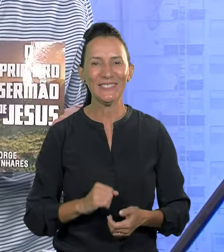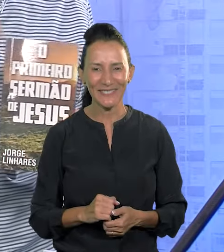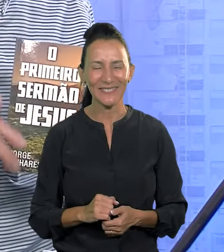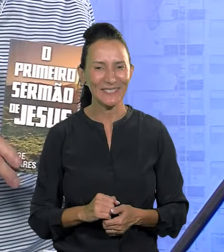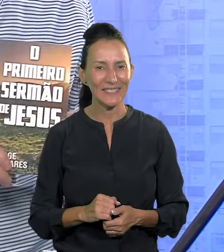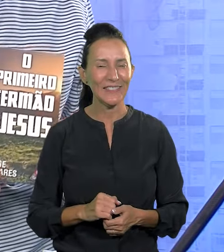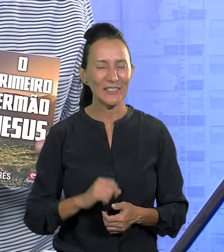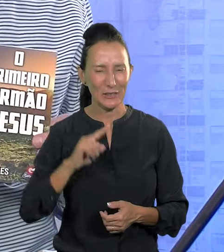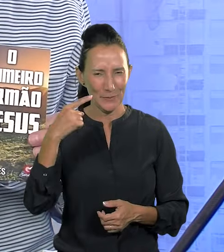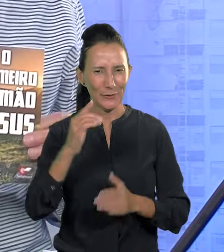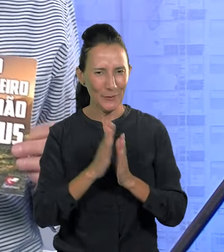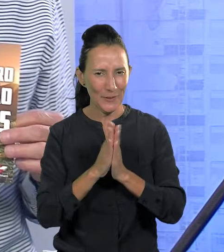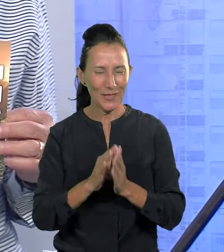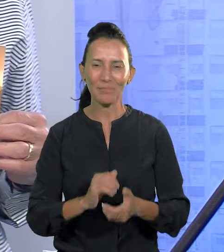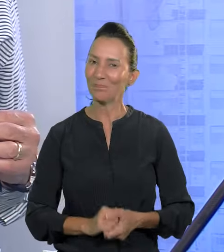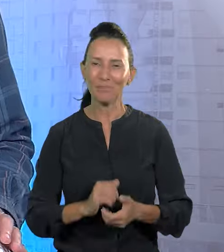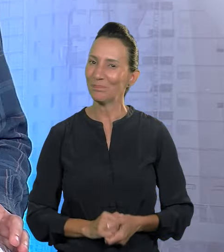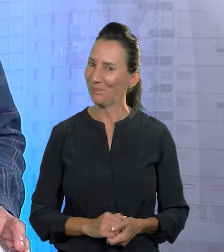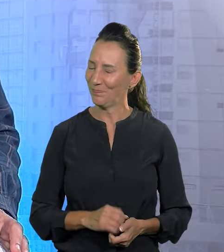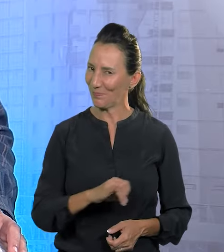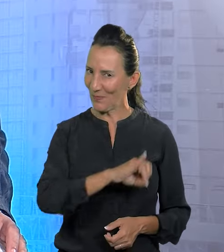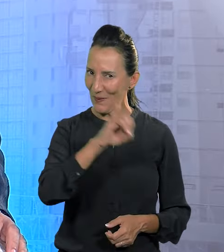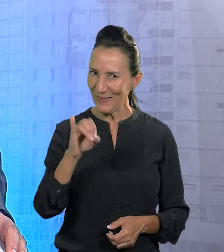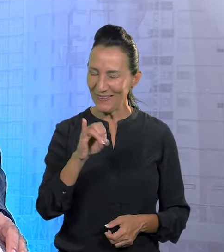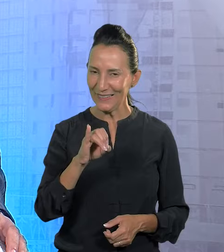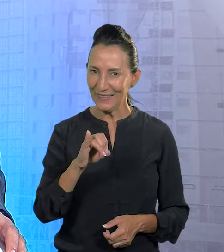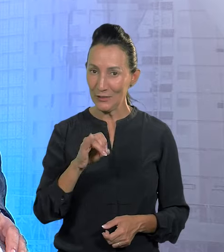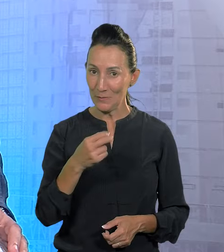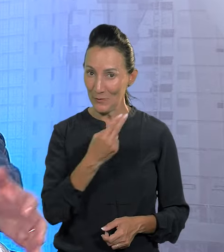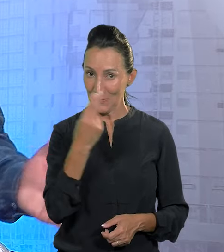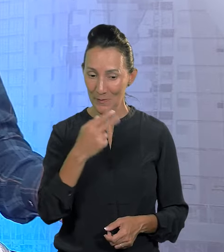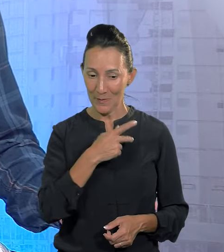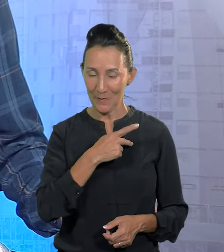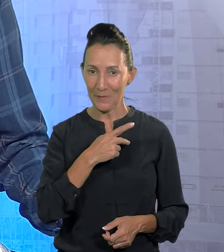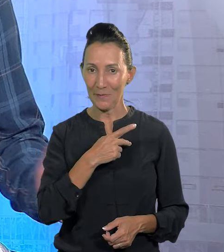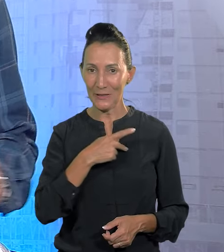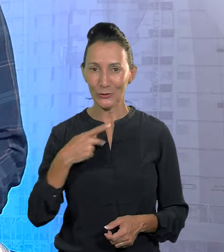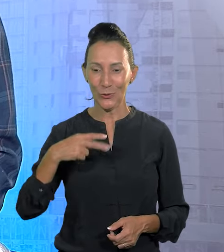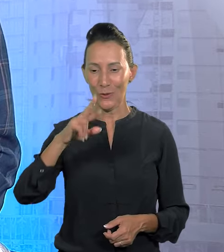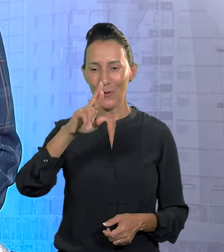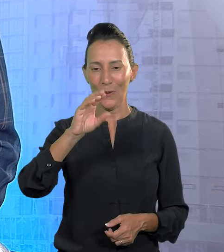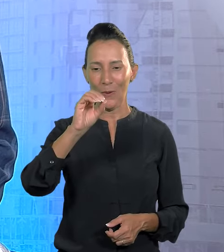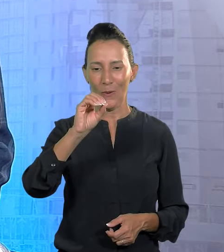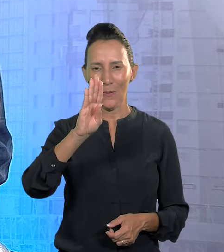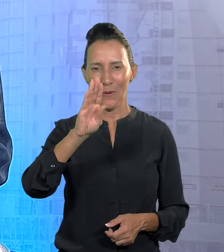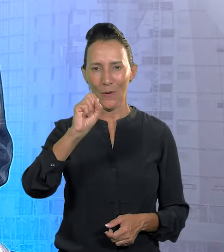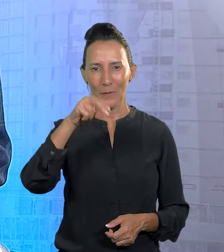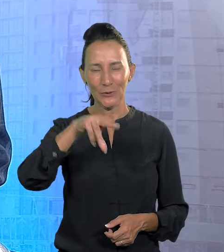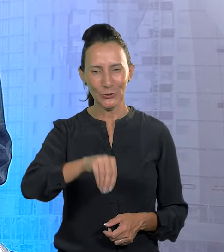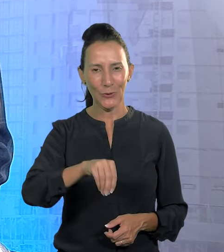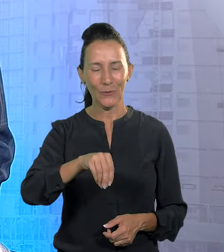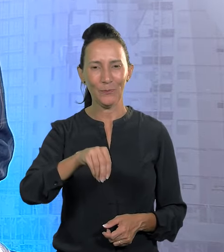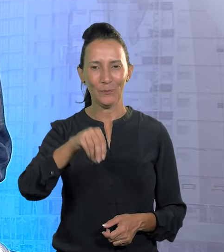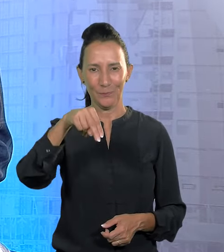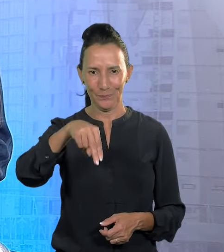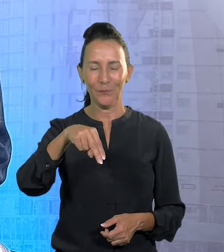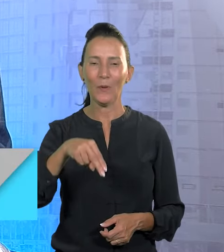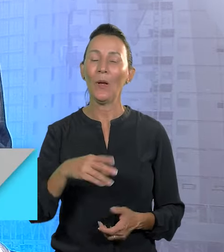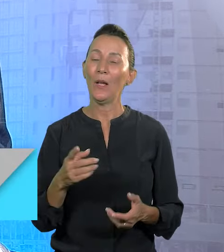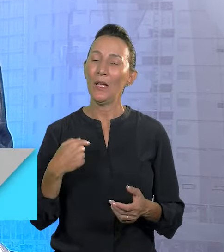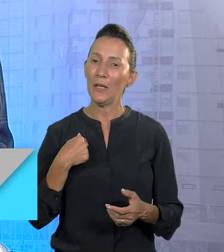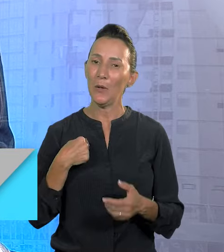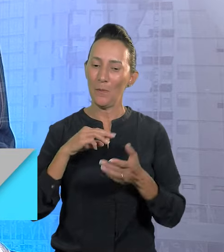Deus. Daqui um minutinho, vamos orar. Olá, sou o pastor Robson Monteiro, membro do Conselho de Pastores do Estado